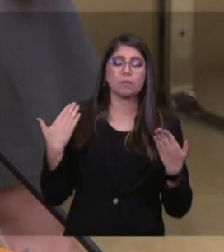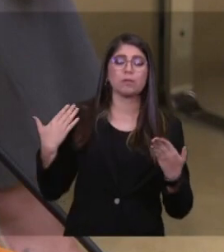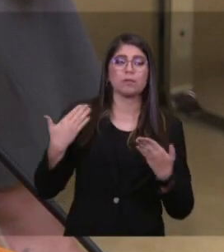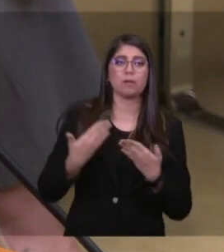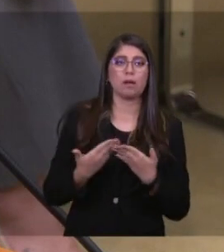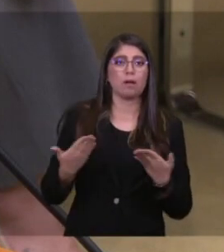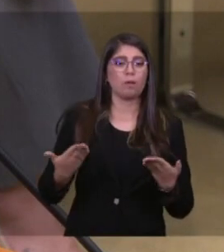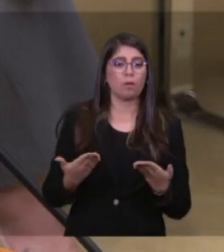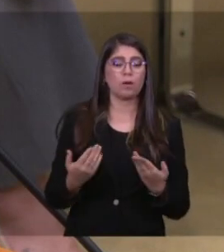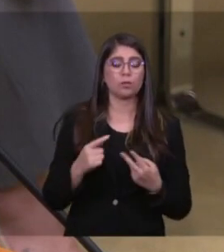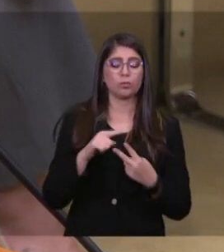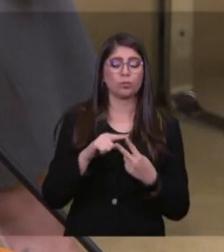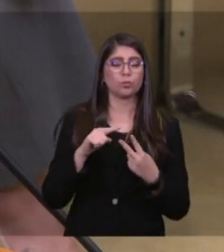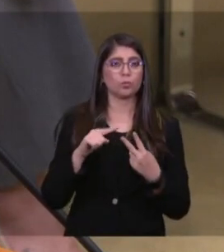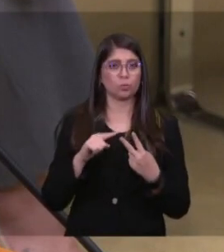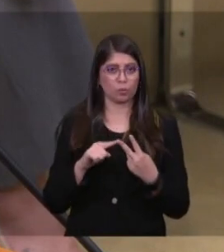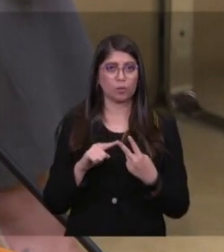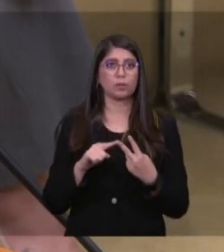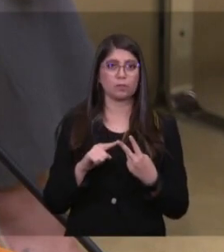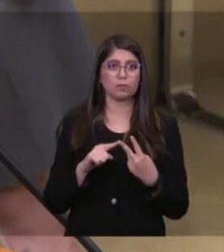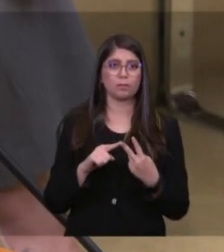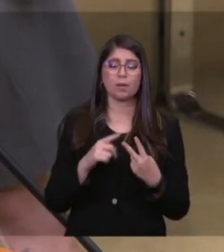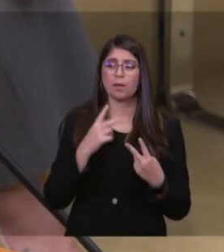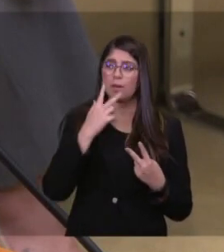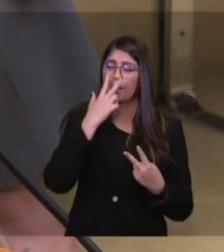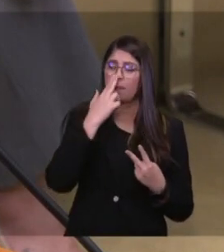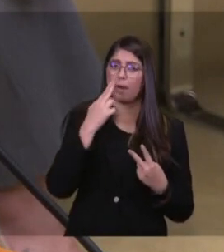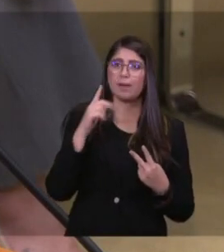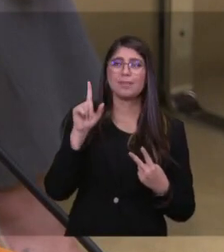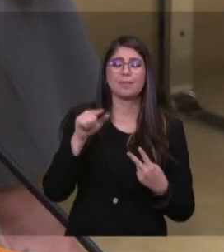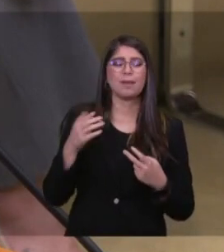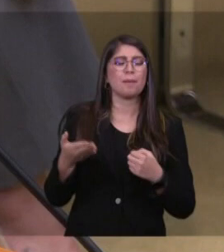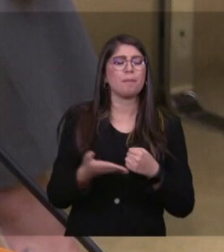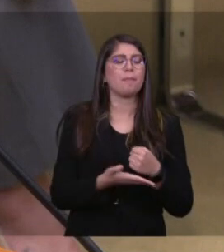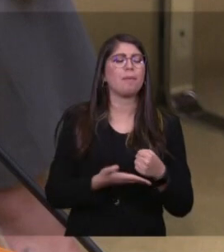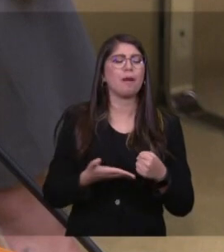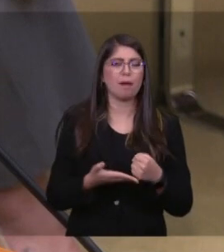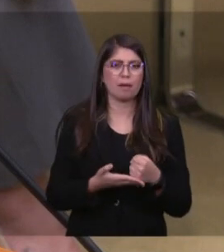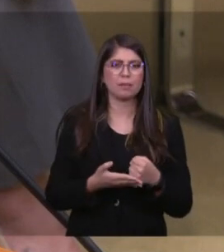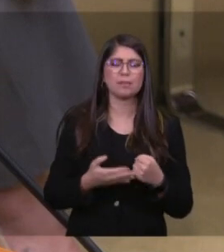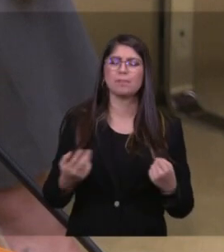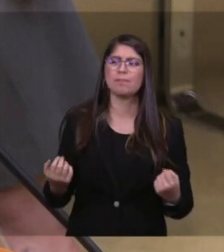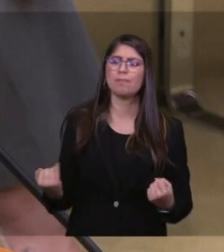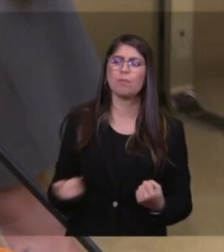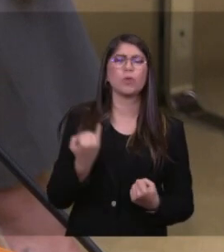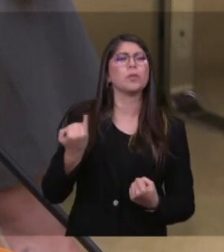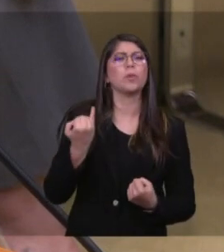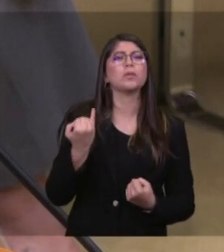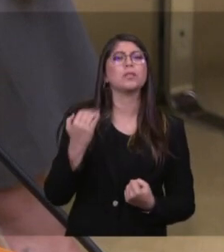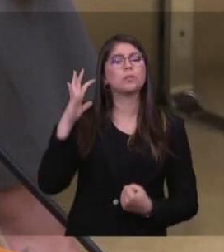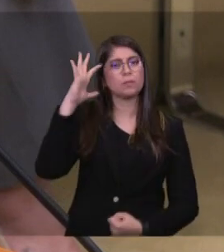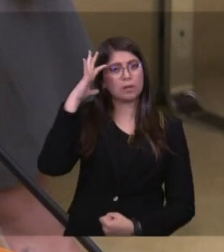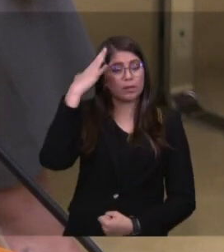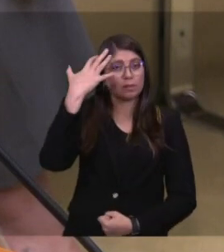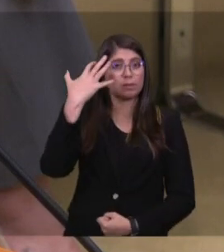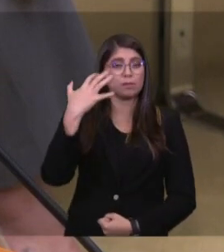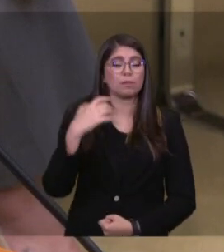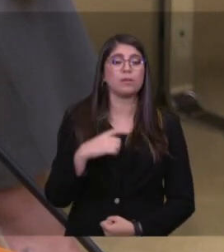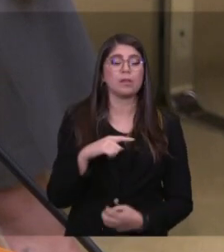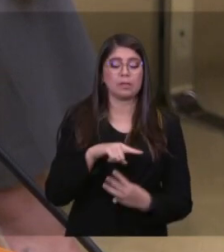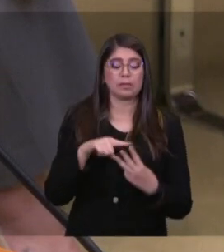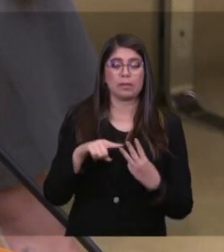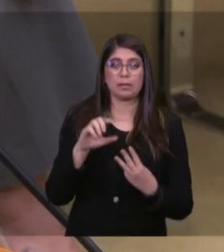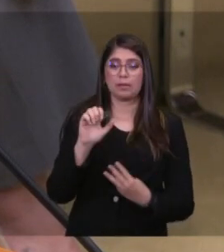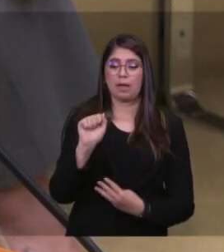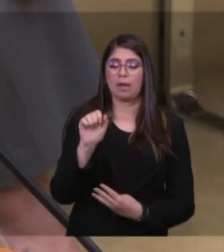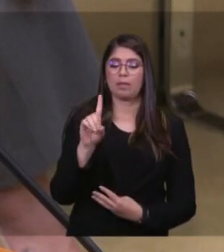momento, duas questões que nos parecem que são fundamentais e cruciais para o deslinde dessas três